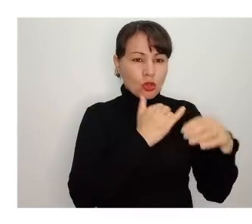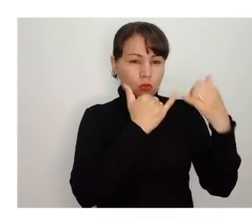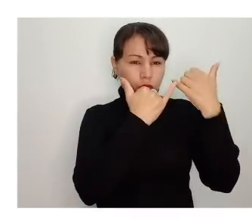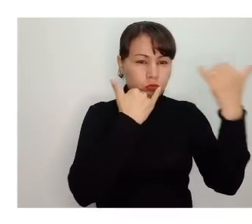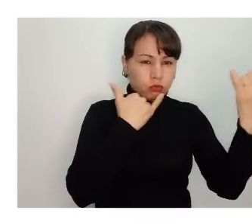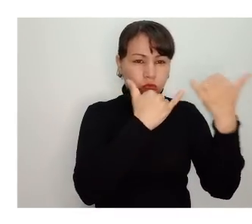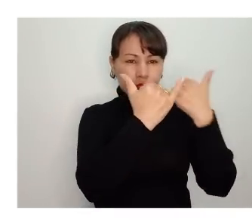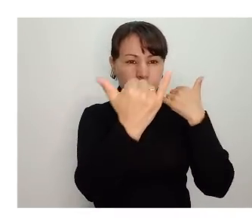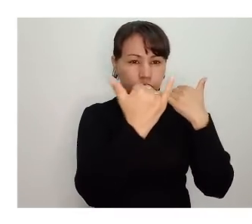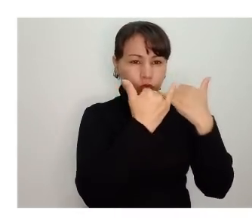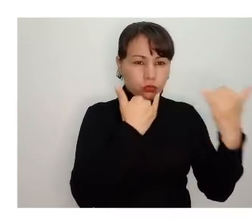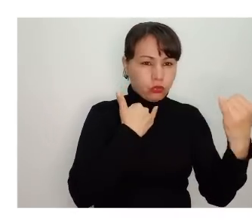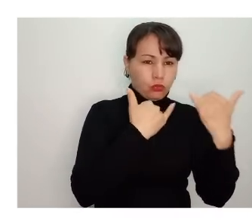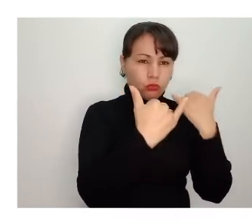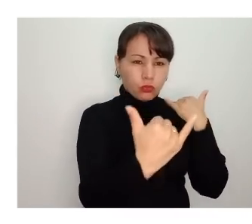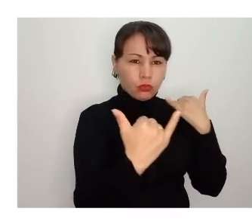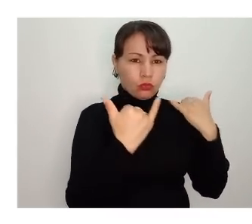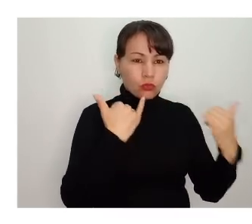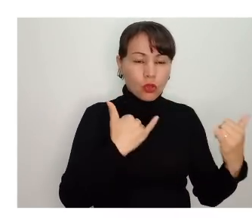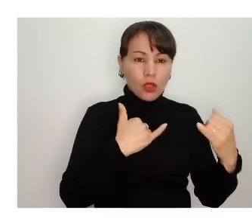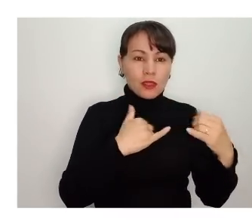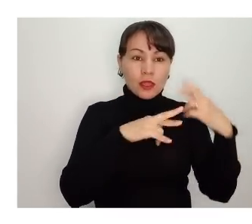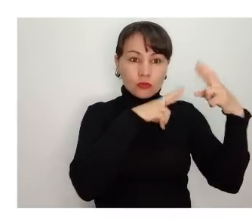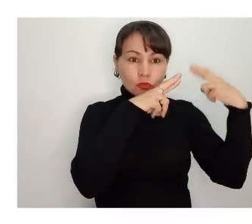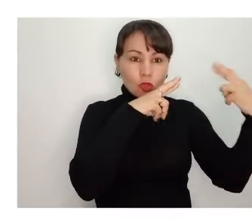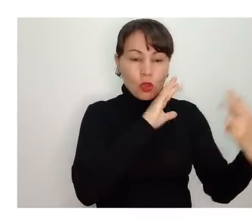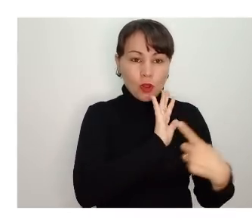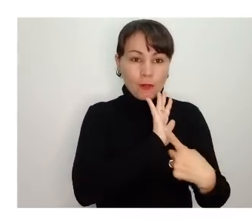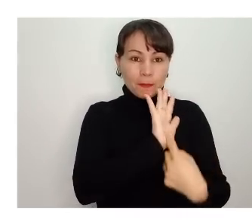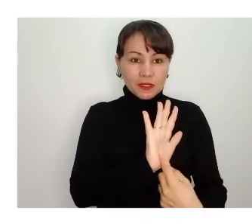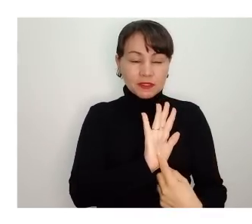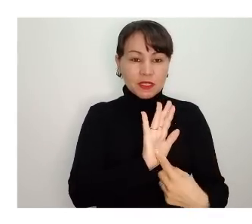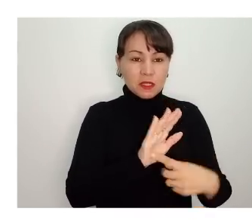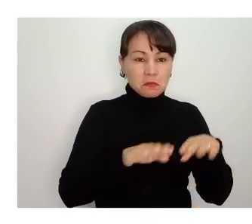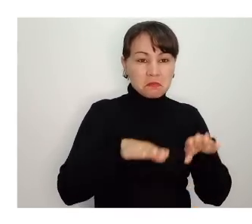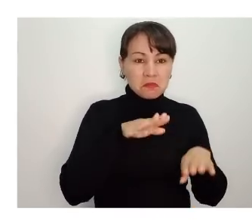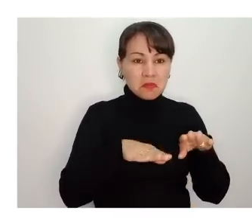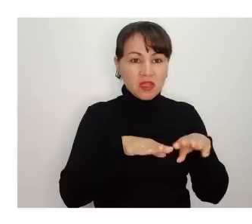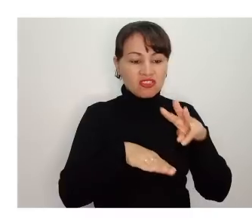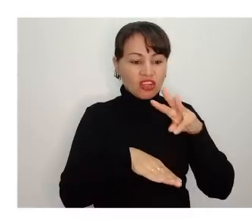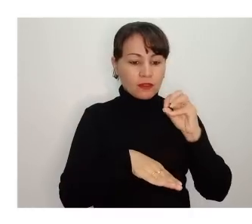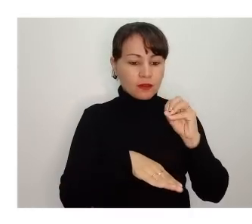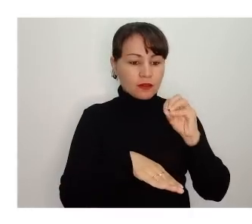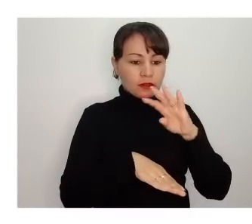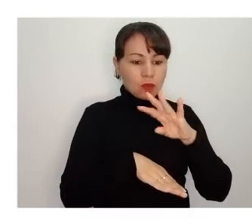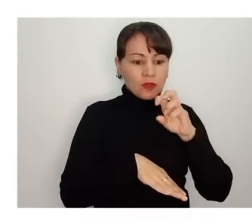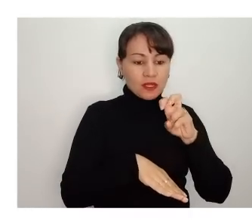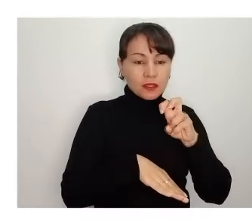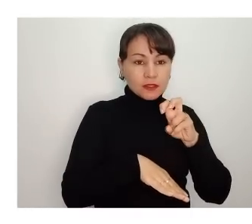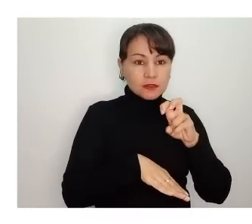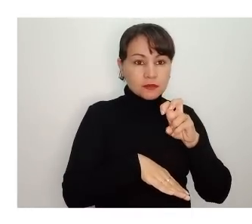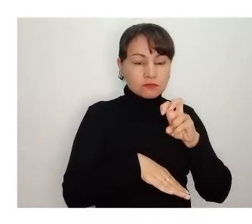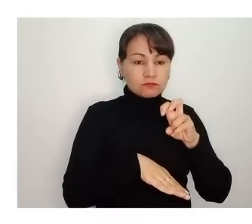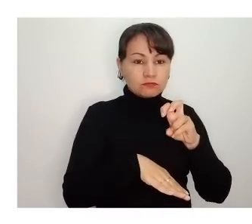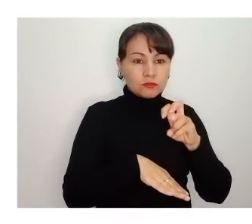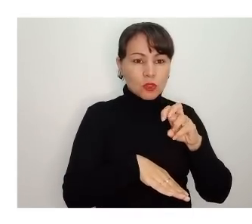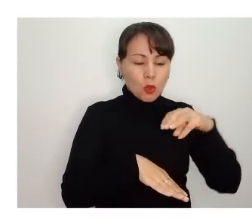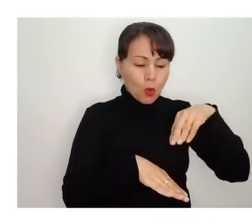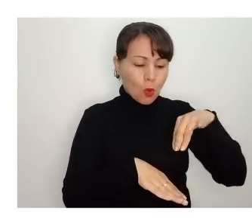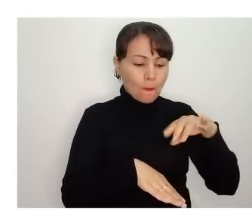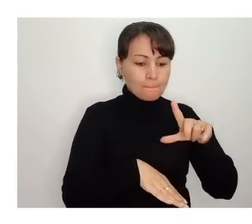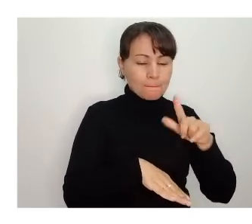a circuitaria neuronal, sendo que um neurônio ele apresenta uma média de 30 a